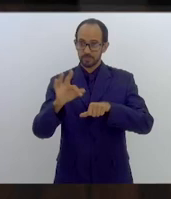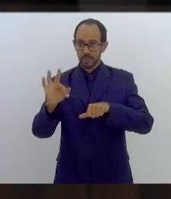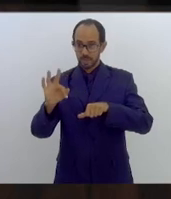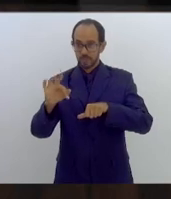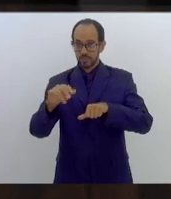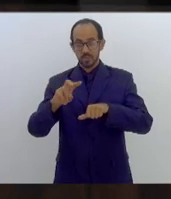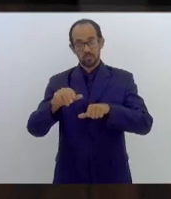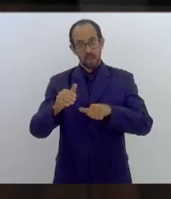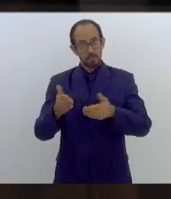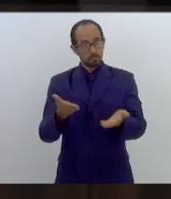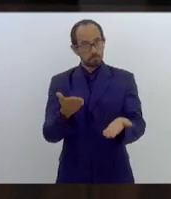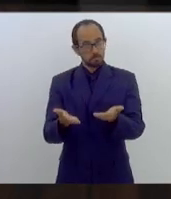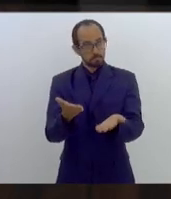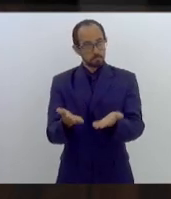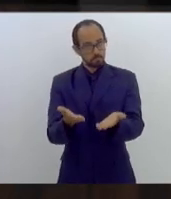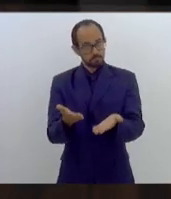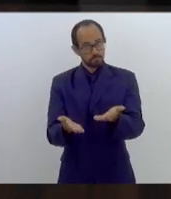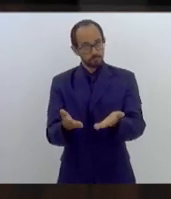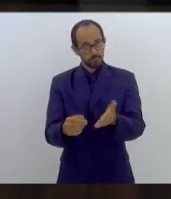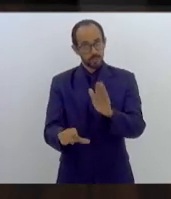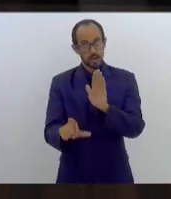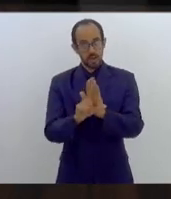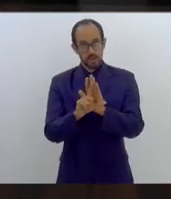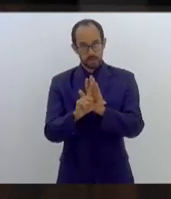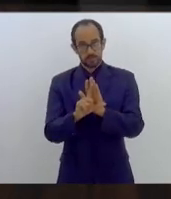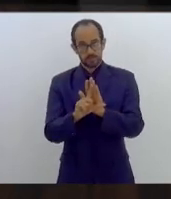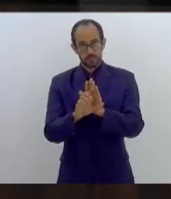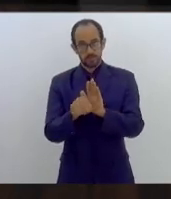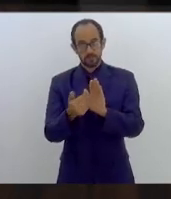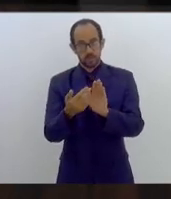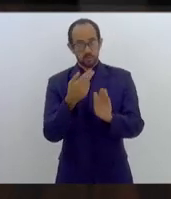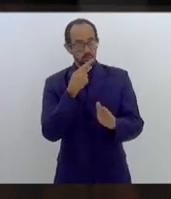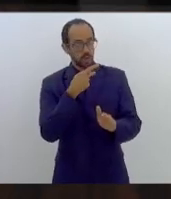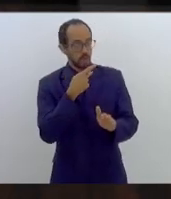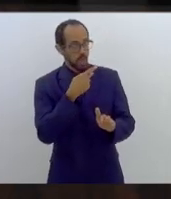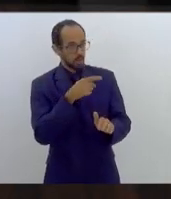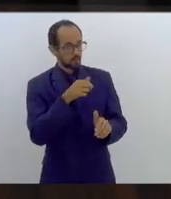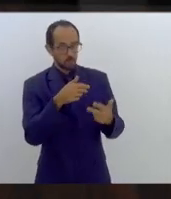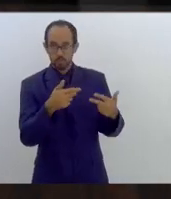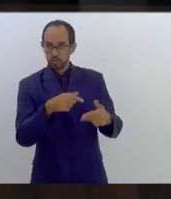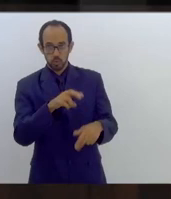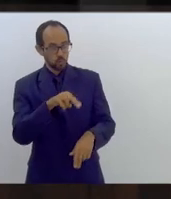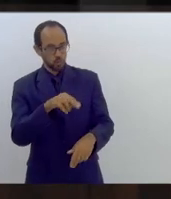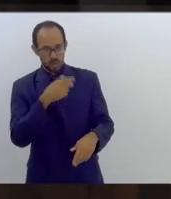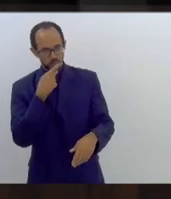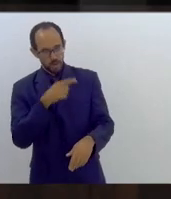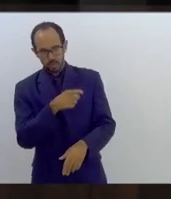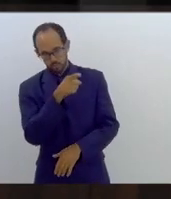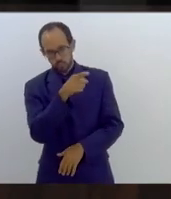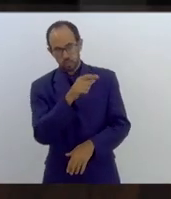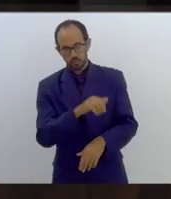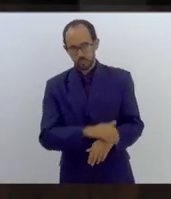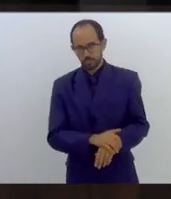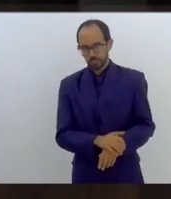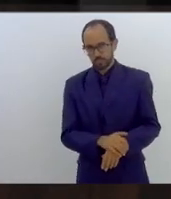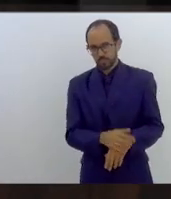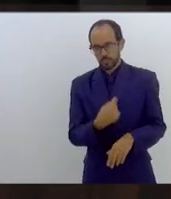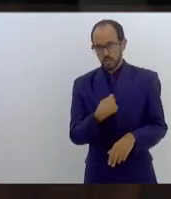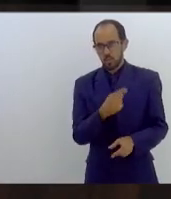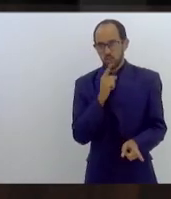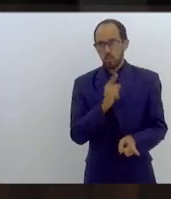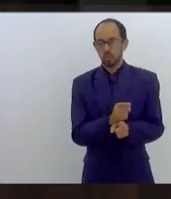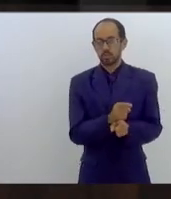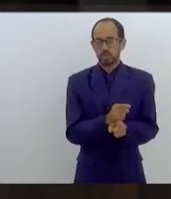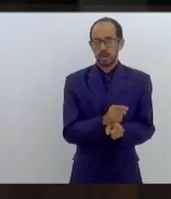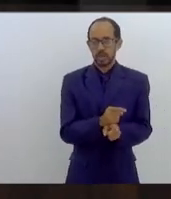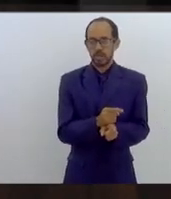lei. Eu aqui vou fazer aqui uma confissão que eu nunca falei com o senhor. Eu encontrei num jantar